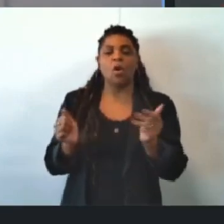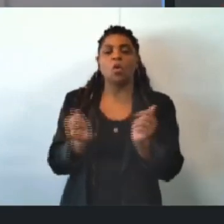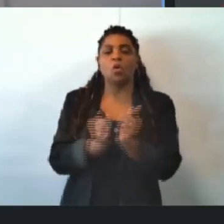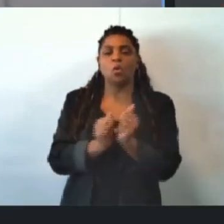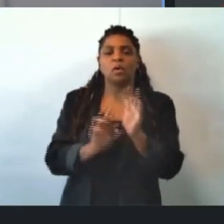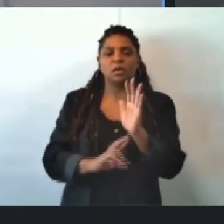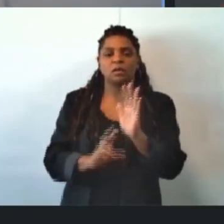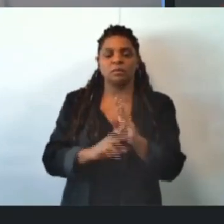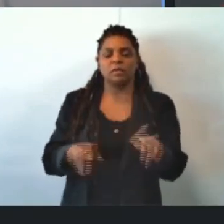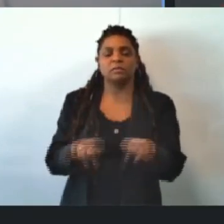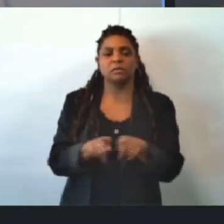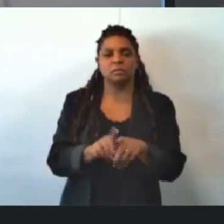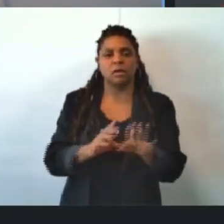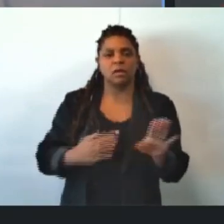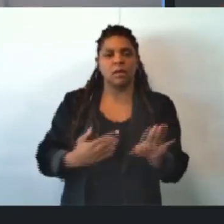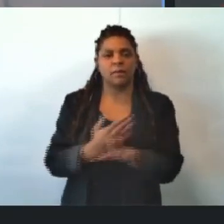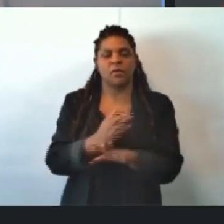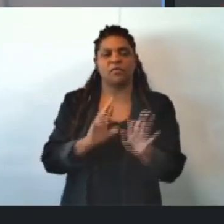está aprovado o requerimento